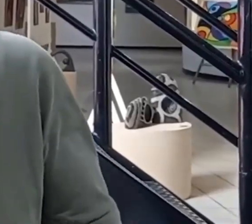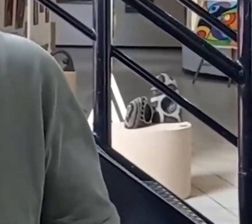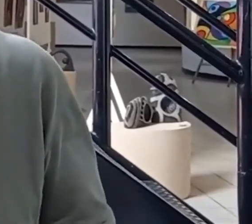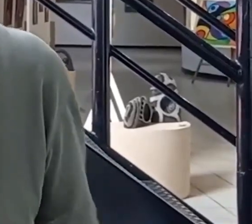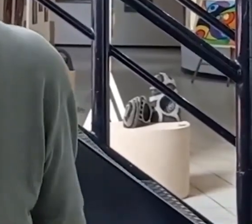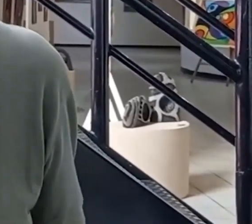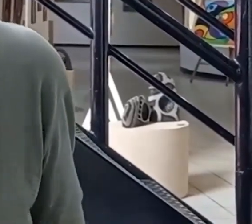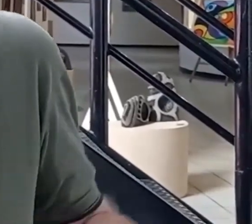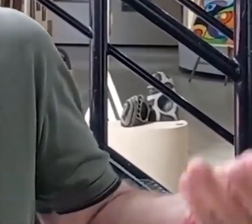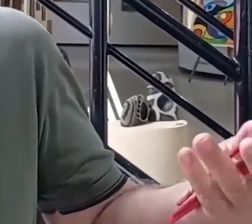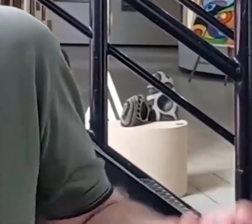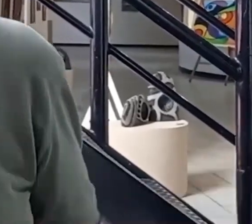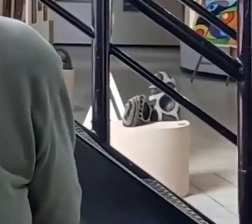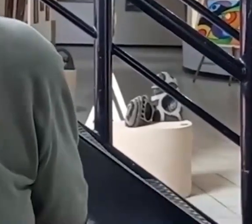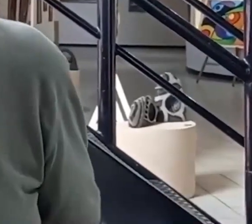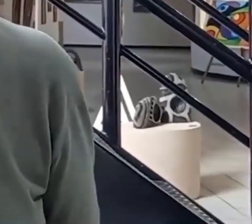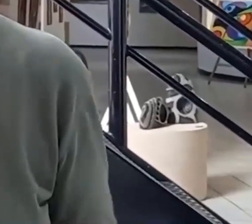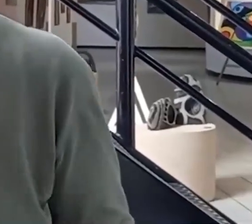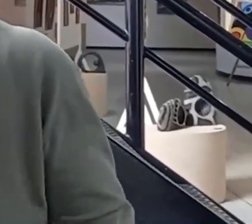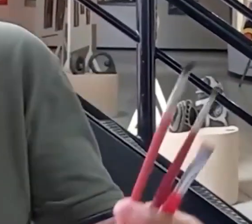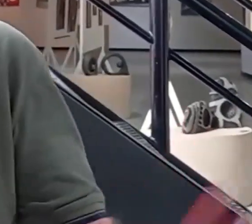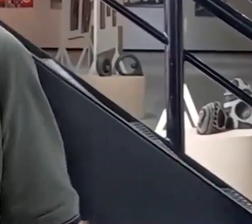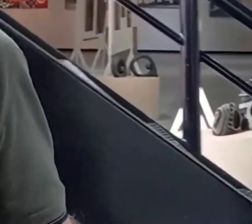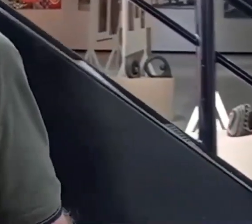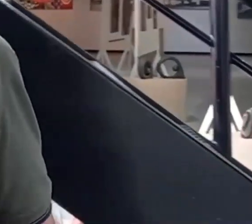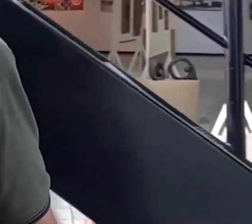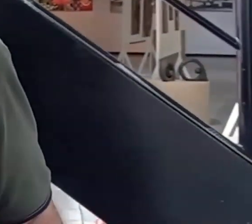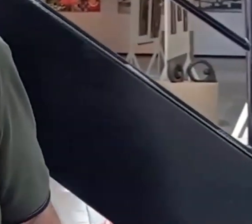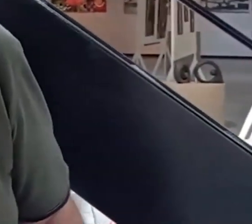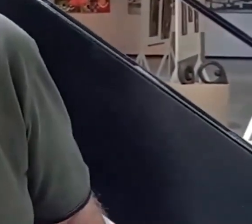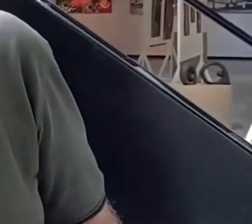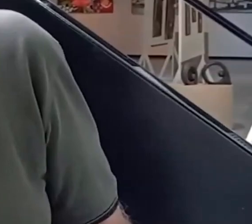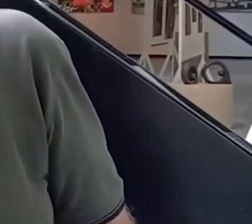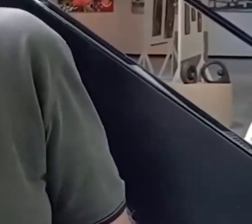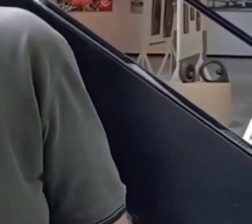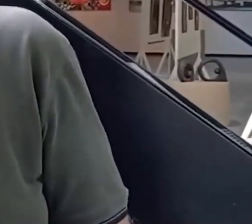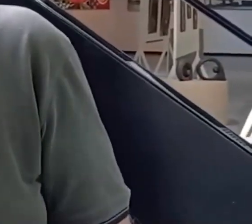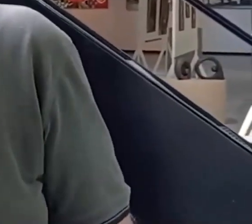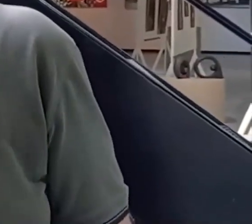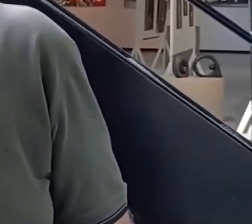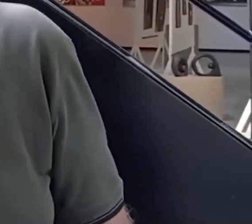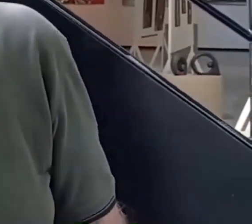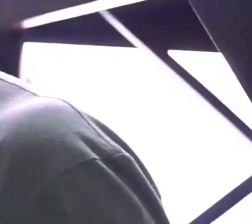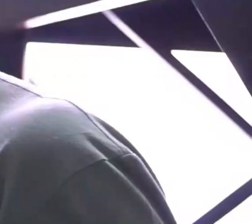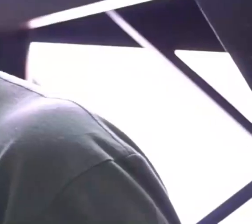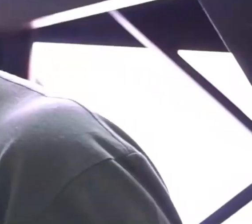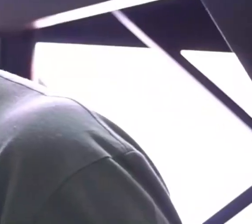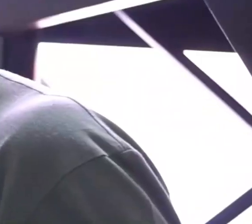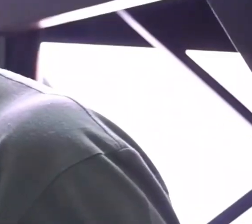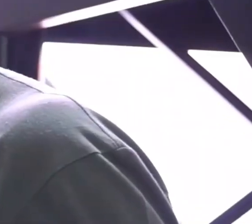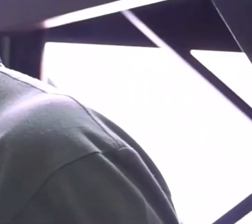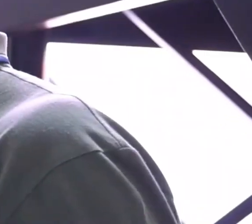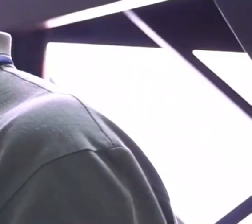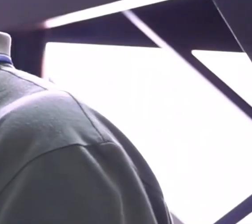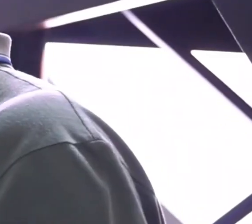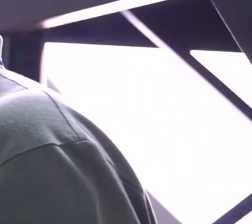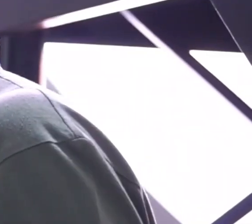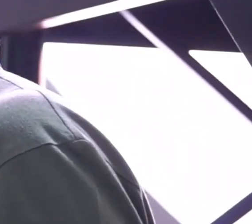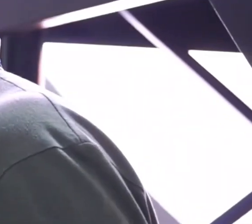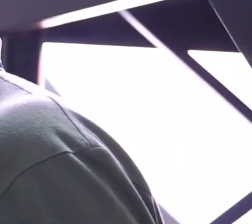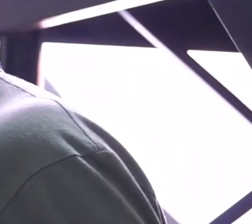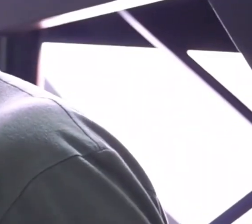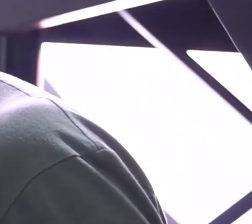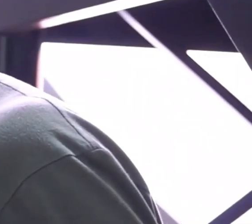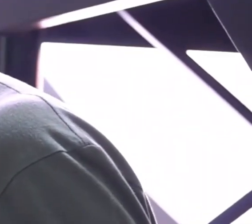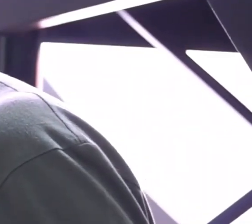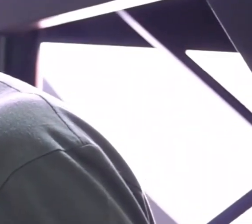e a fé também, né, de estar aqui vivo, contando história e acreditando que vou fazer essa coleção agora com a